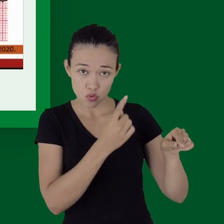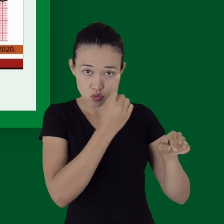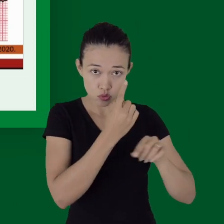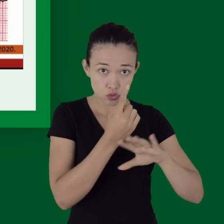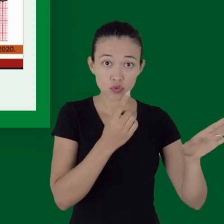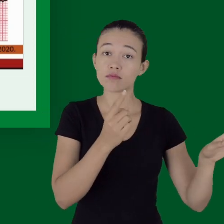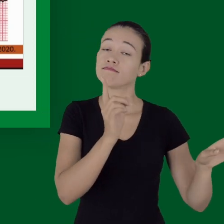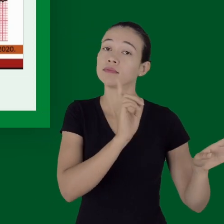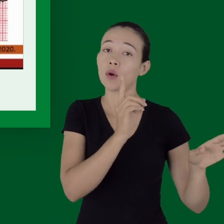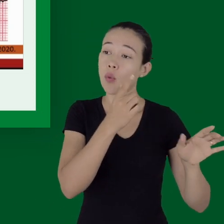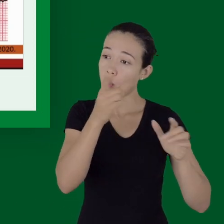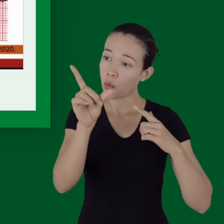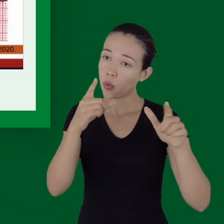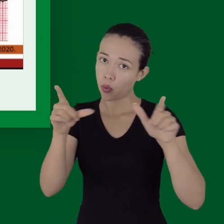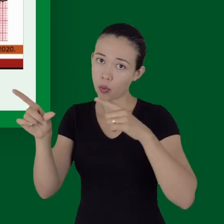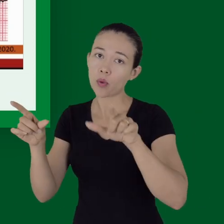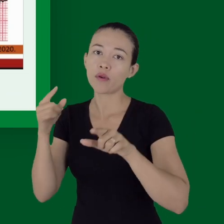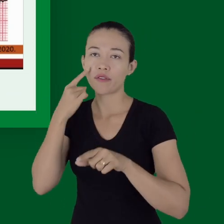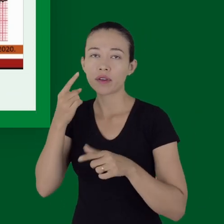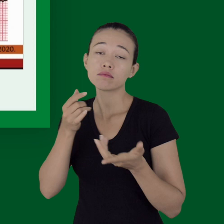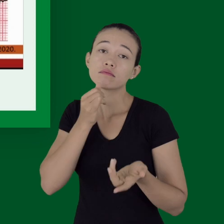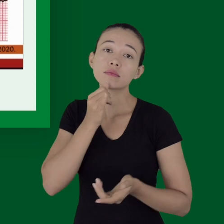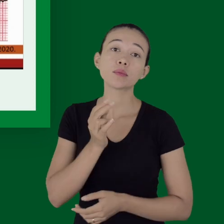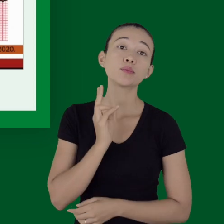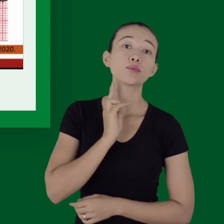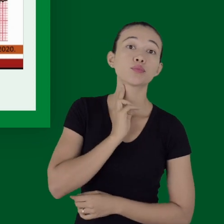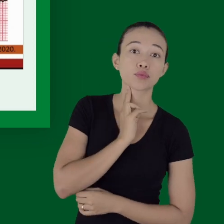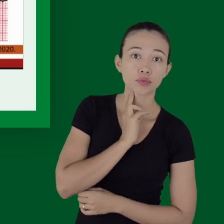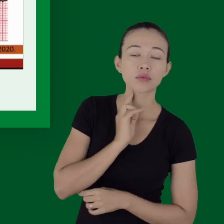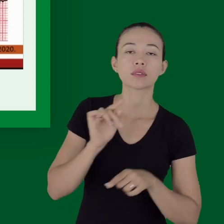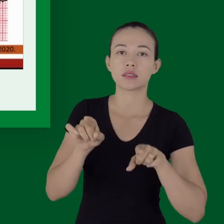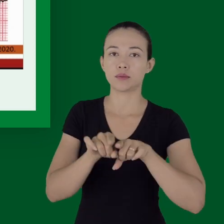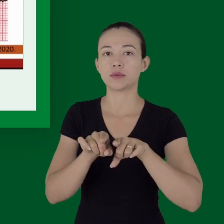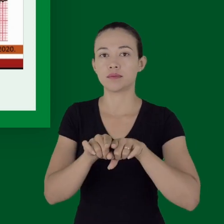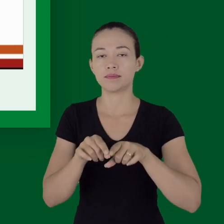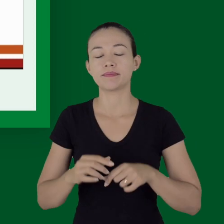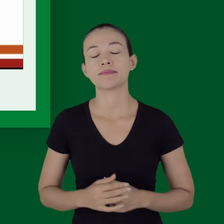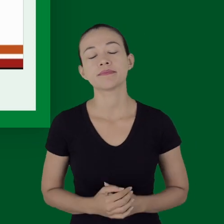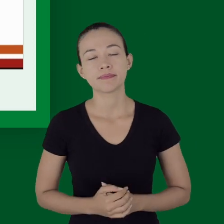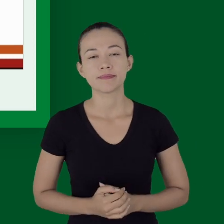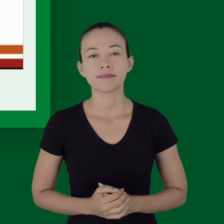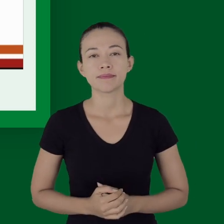aferir concomitantemente o pulso enquanto checa o ritmo.